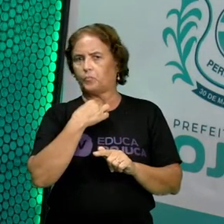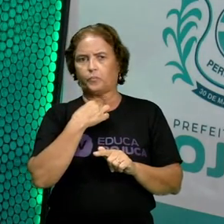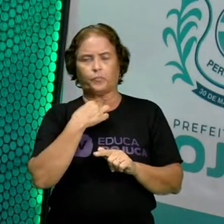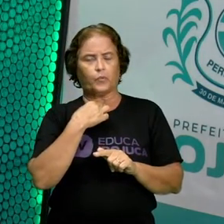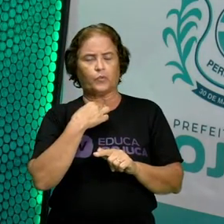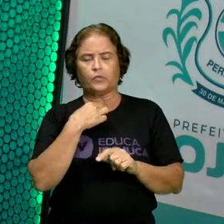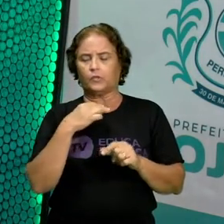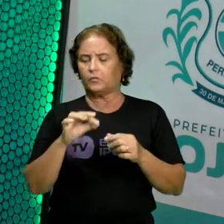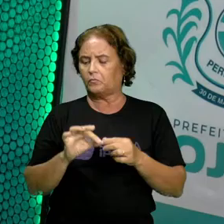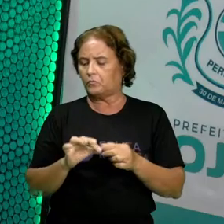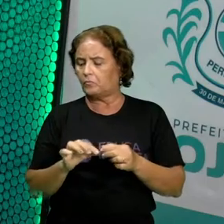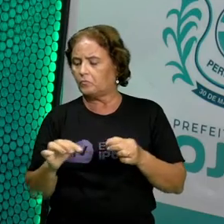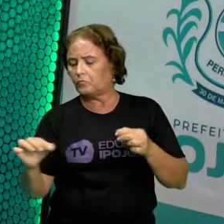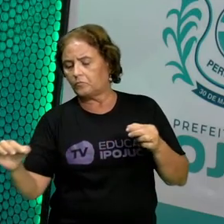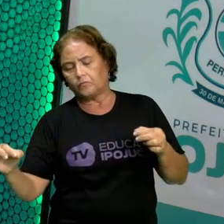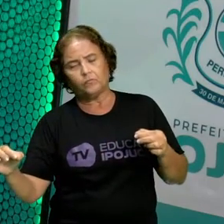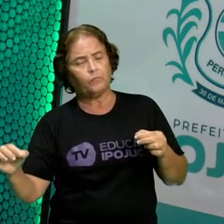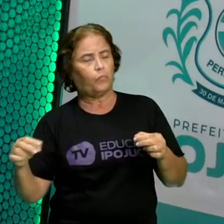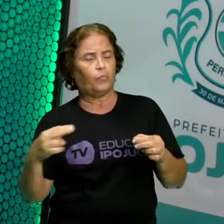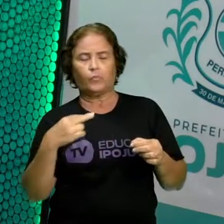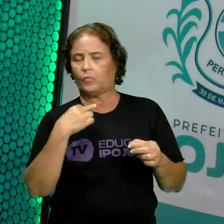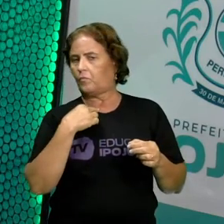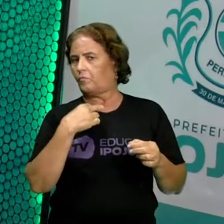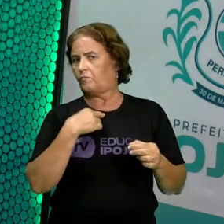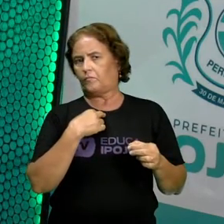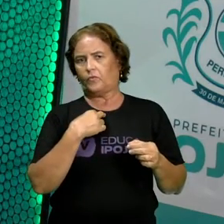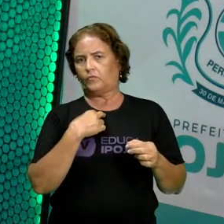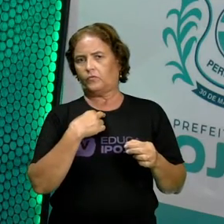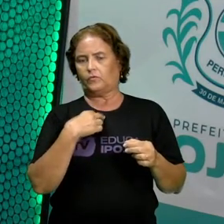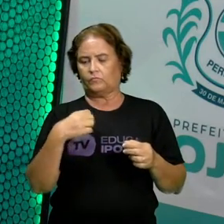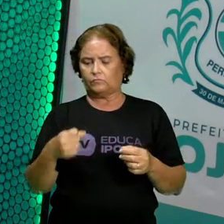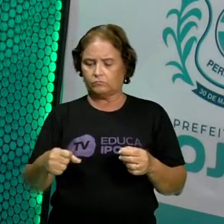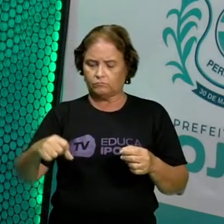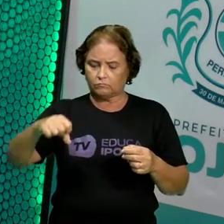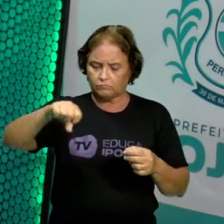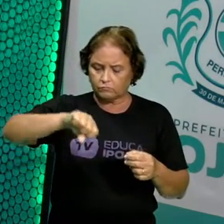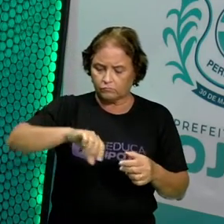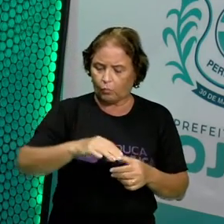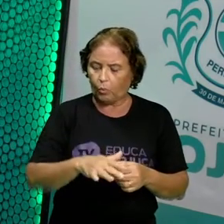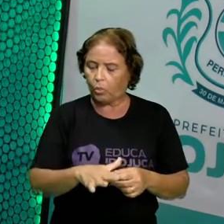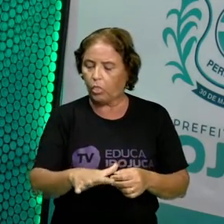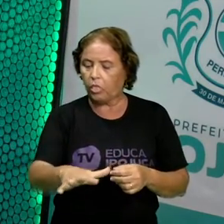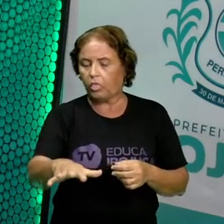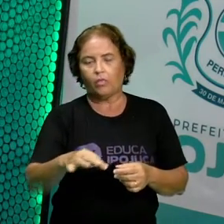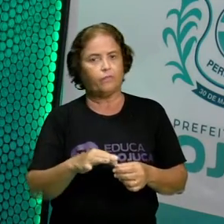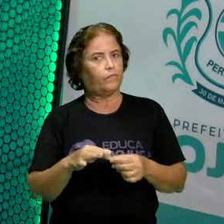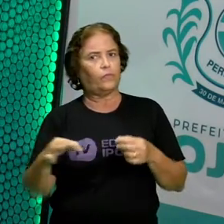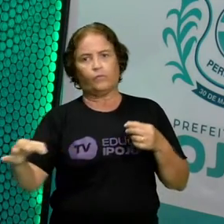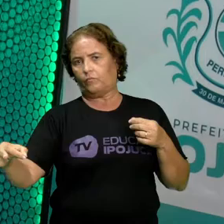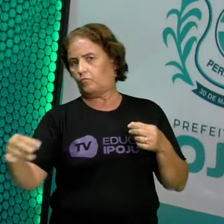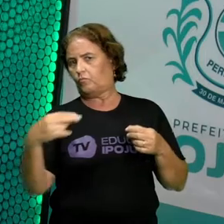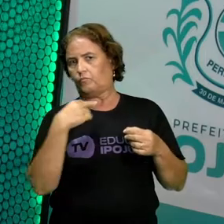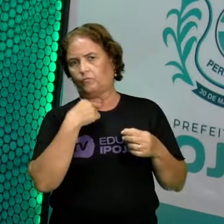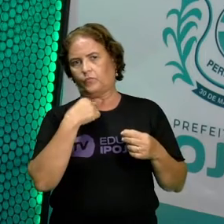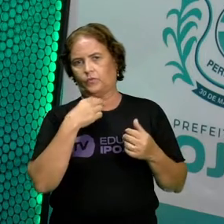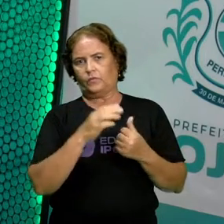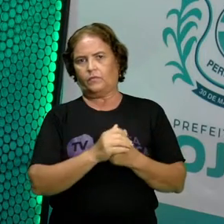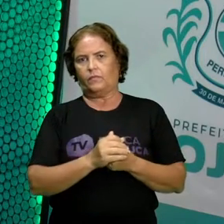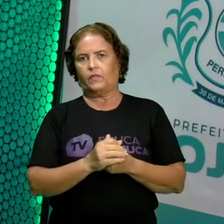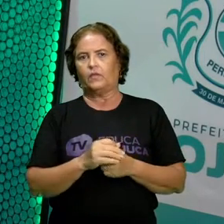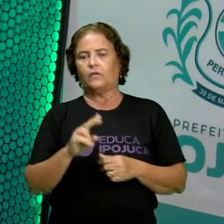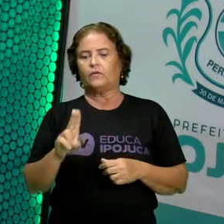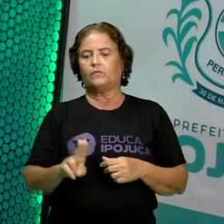se esvair. Não tem como. Então, utiliza-se o litro. Então, o litro é considerado a medida